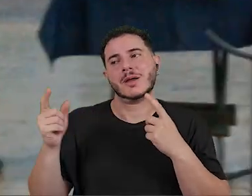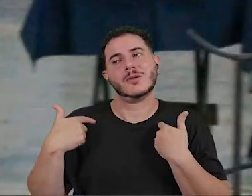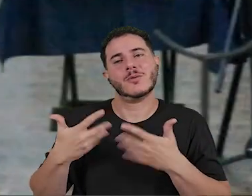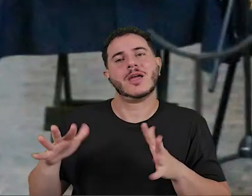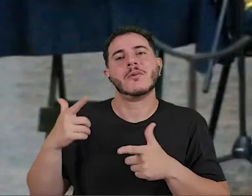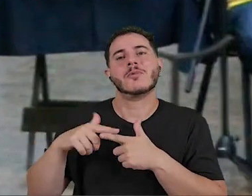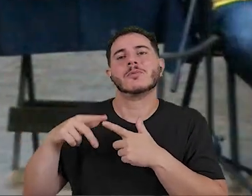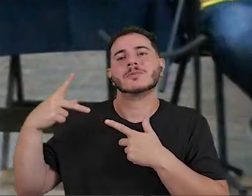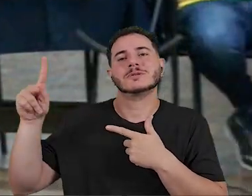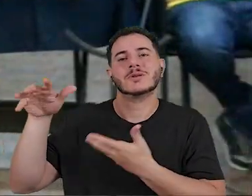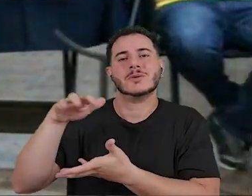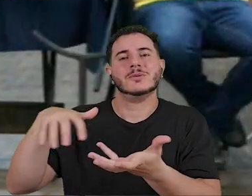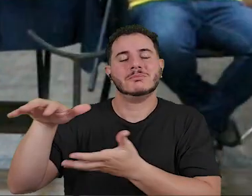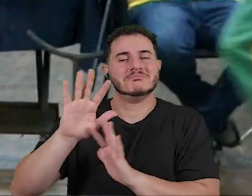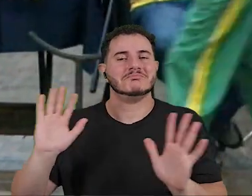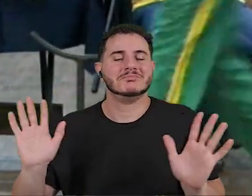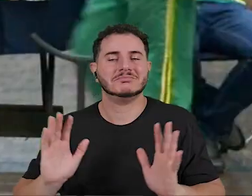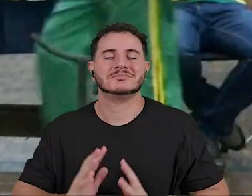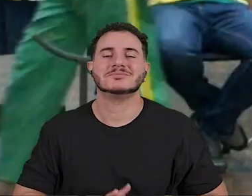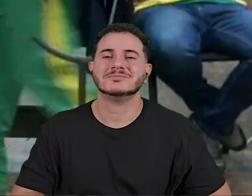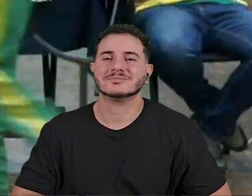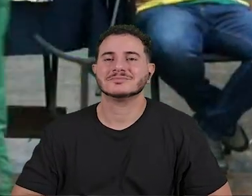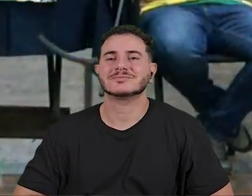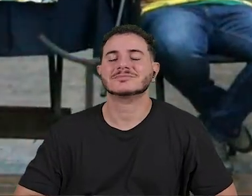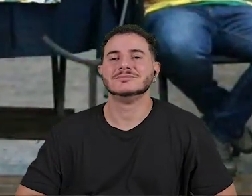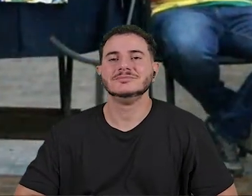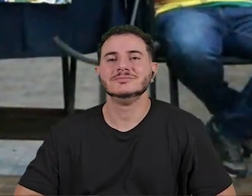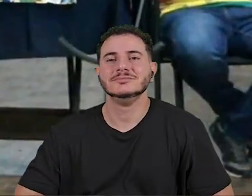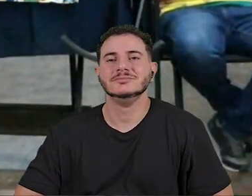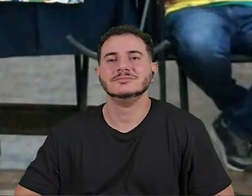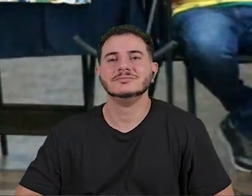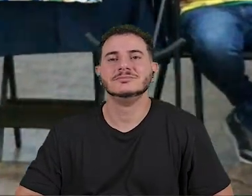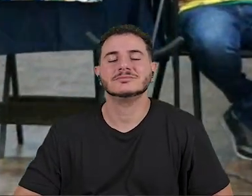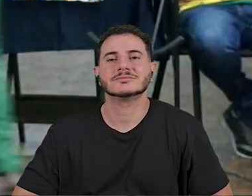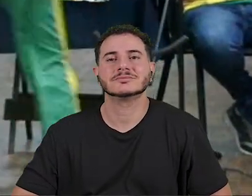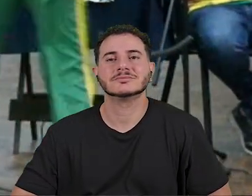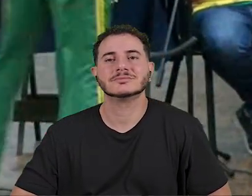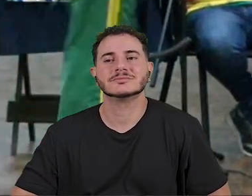Viu agora? Viu? Me deu o microfone.